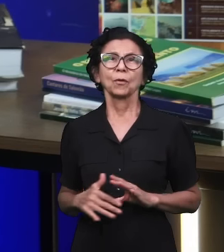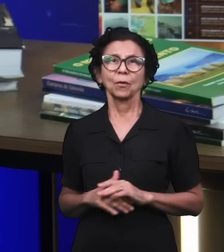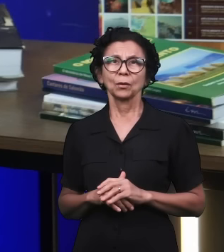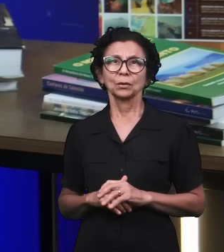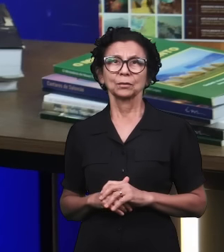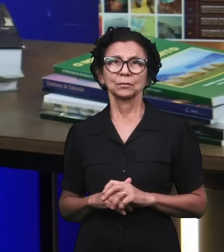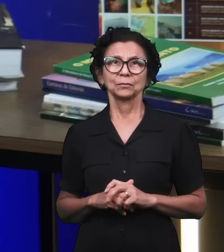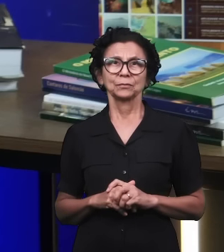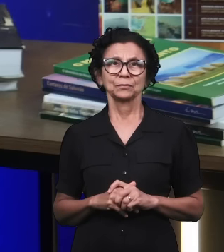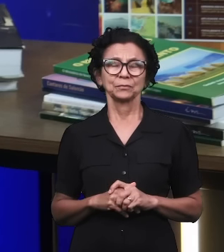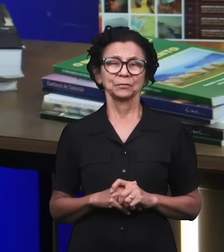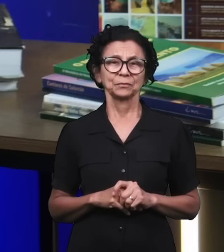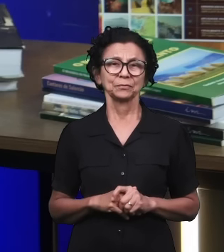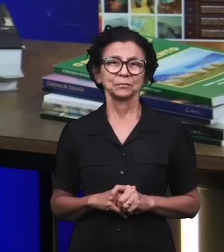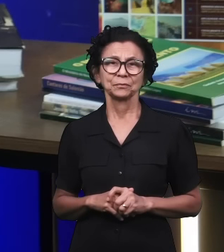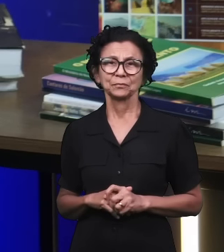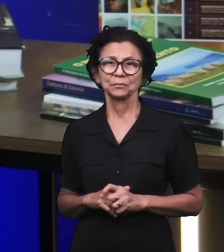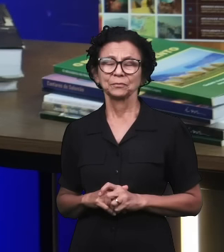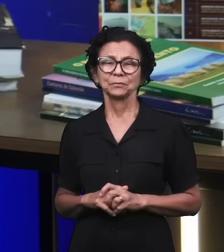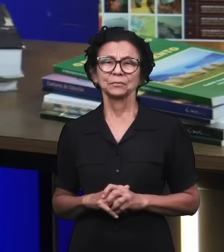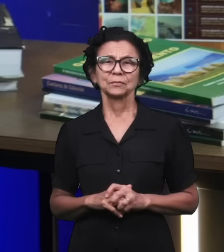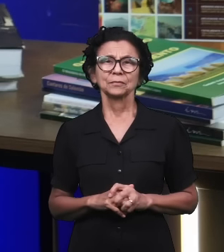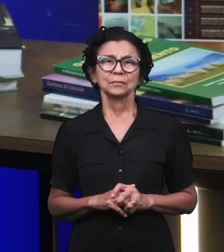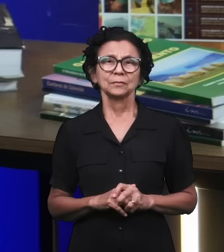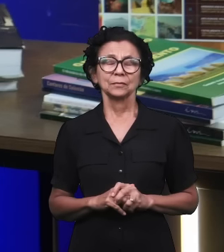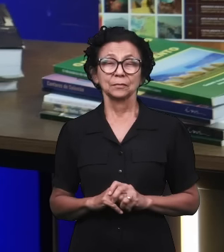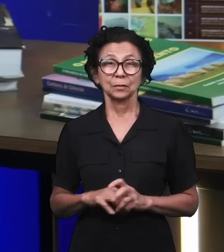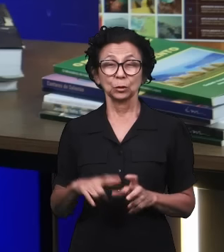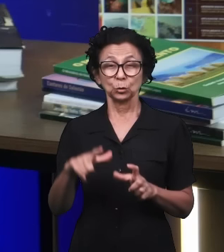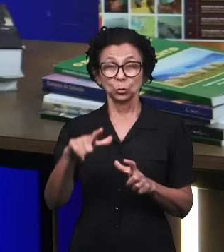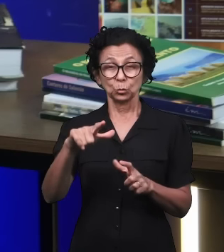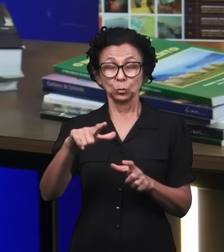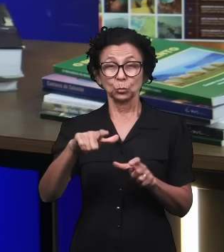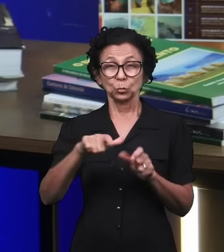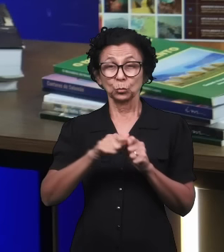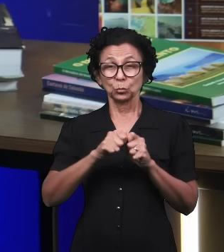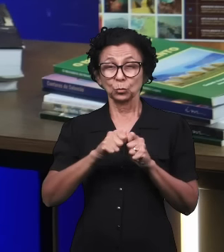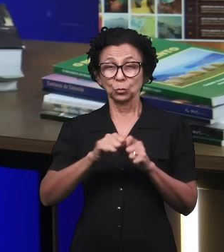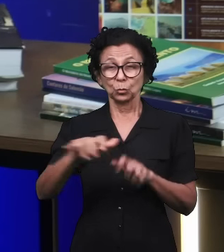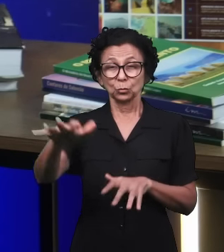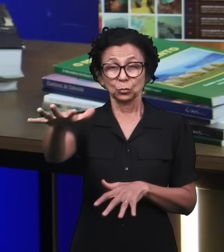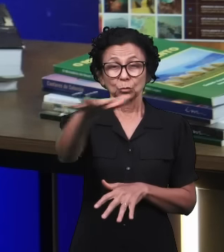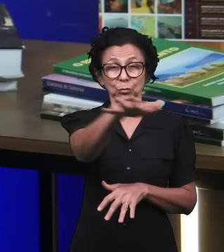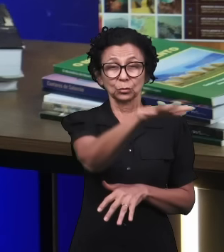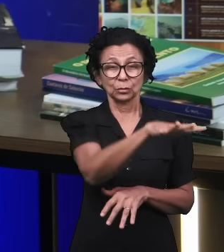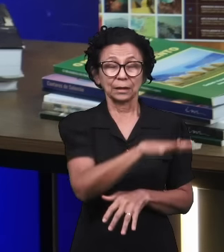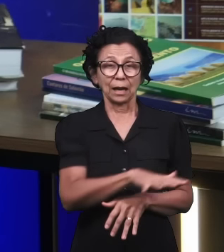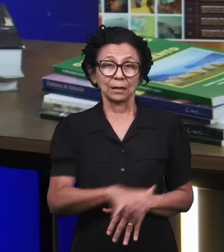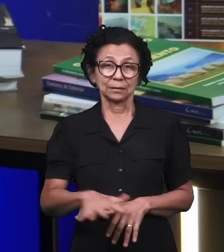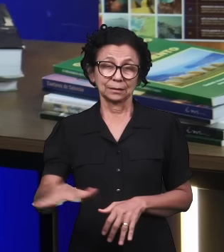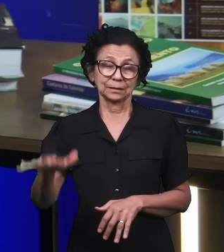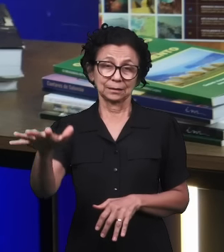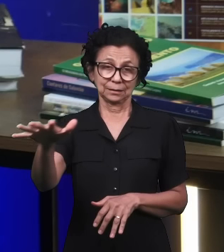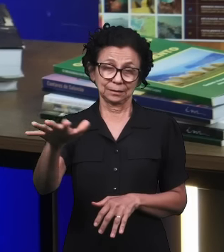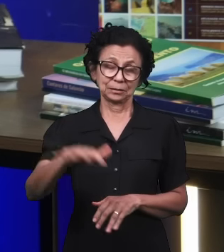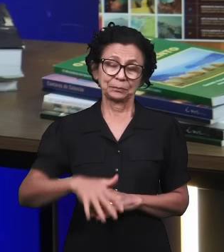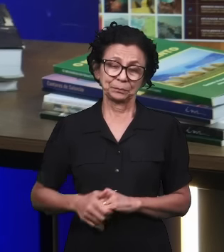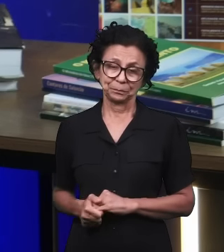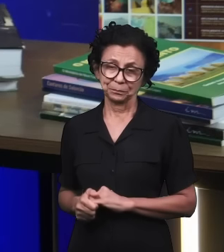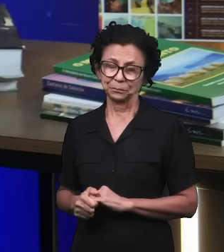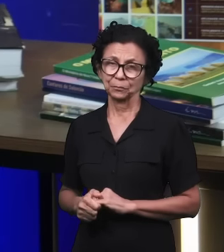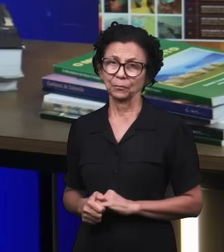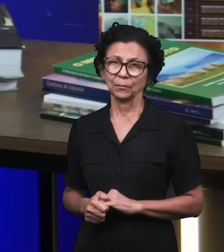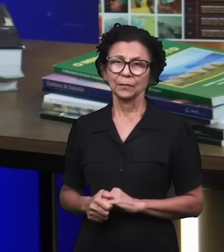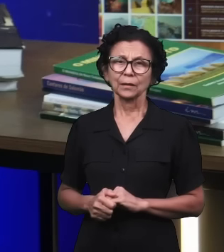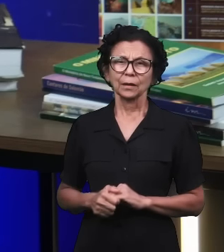confins de Zebulon e Naftali, ou Naftali, porque mostra o seguinte: naquele lugar tão